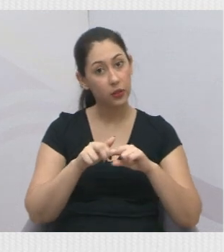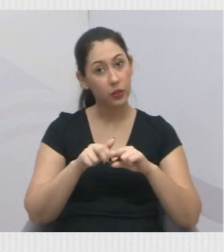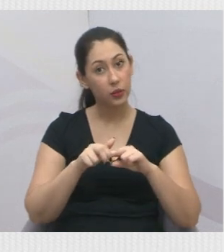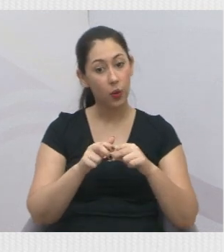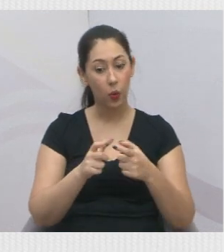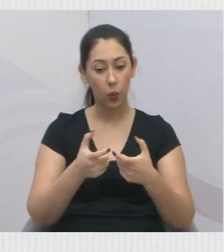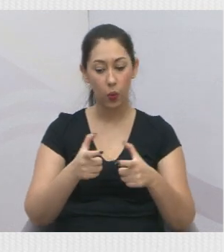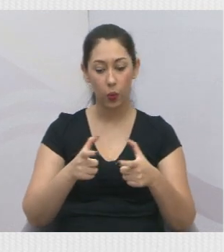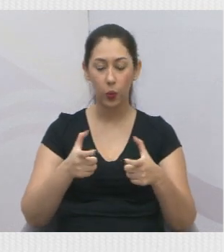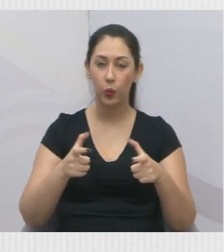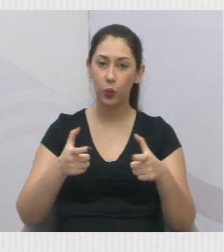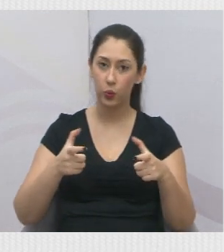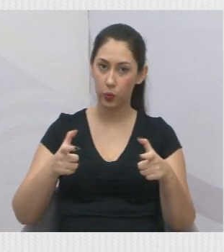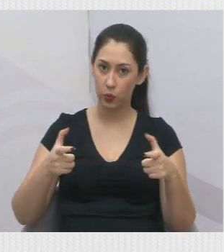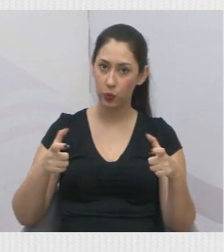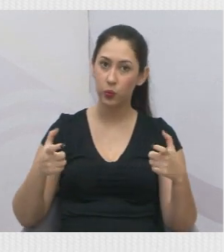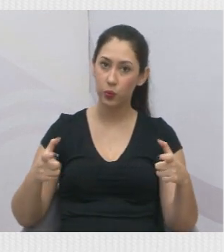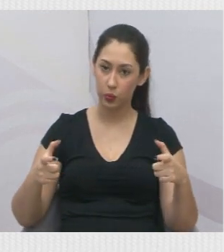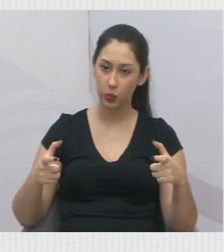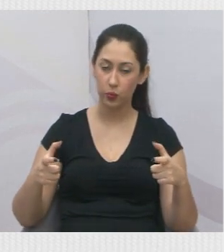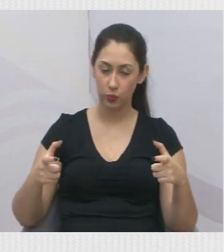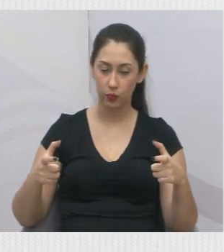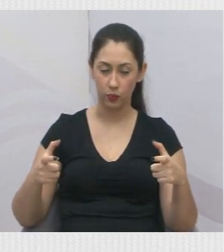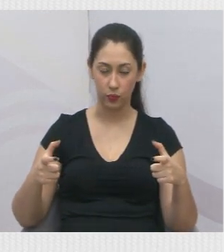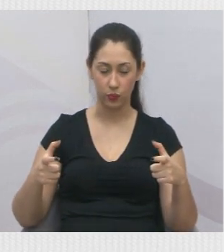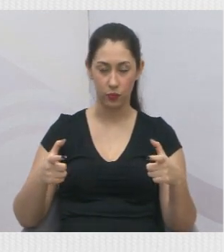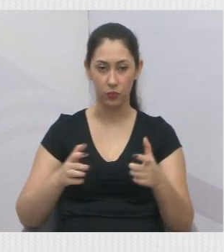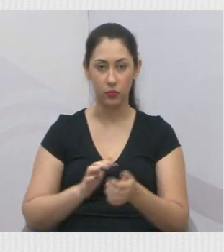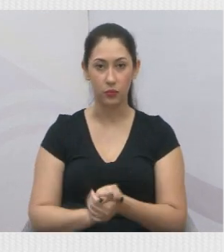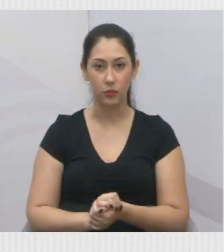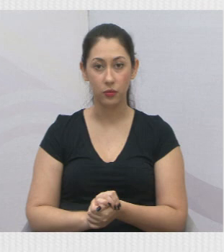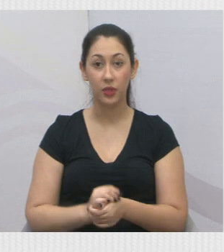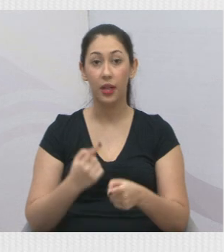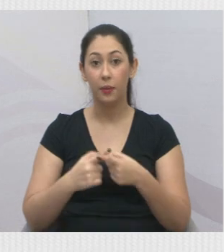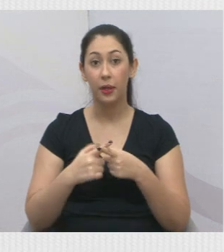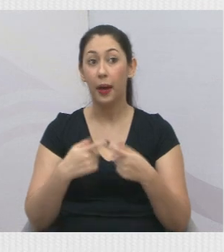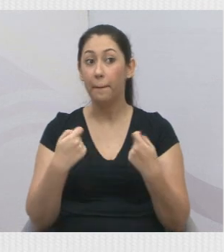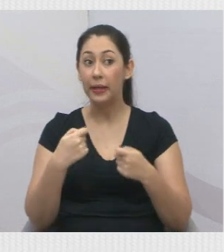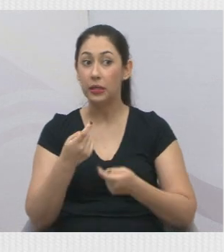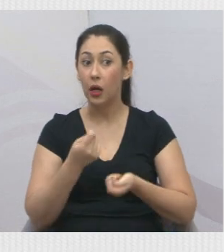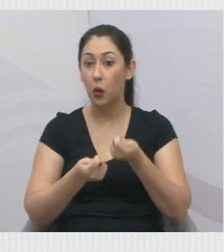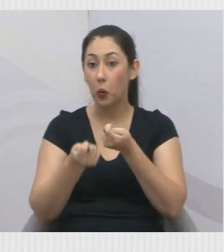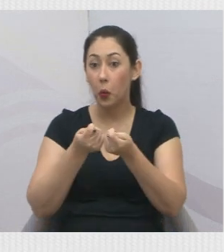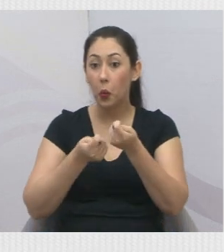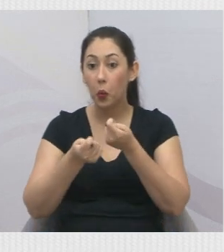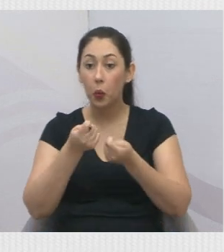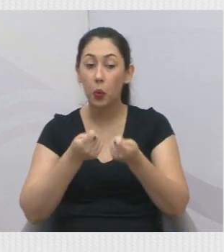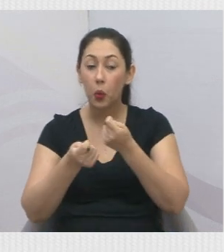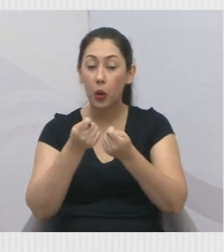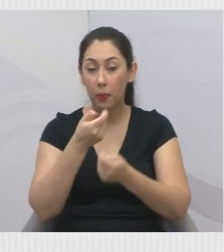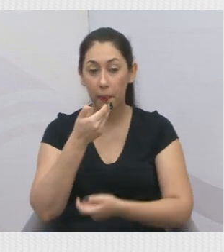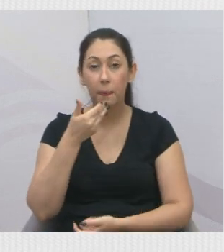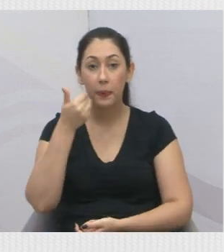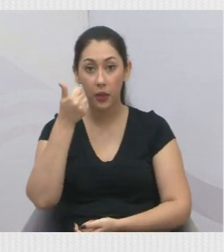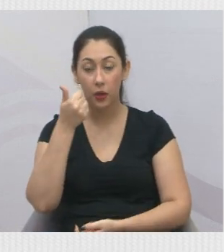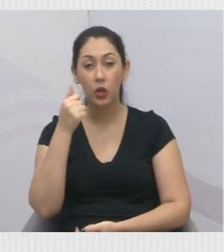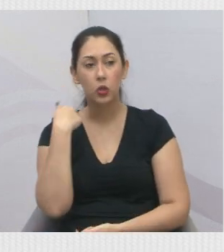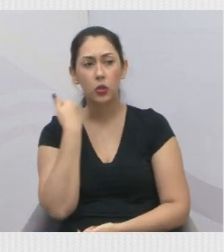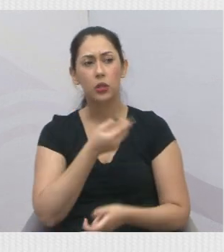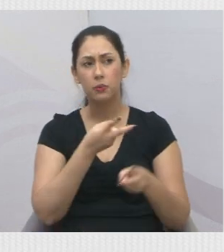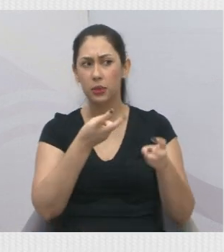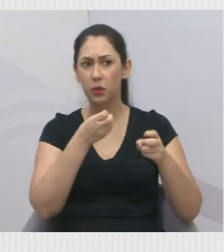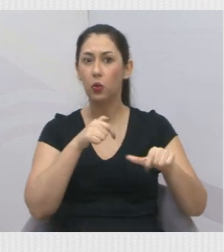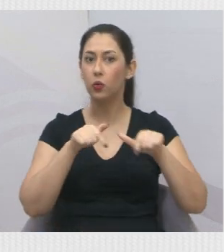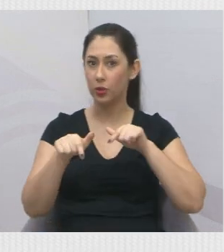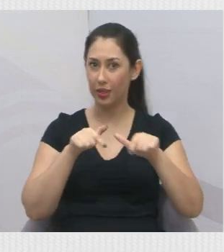se estendendo sempre além, porque eles têm que gerir o melhor na sua aplicação. Então, vemos que o